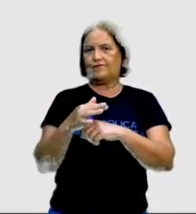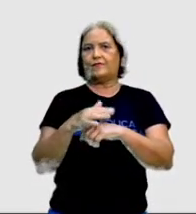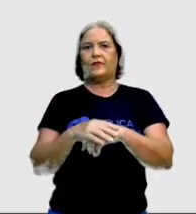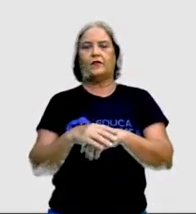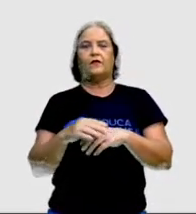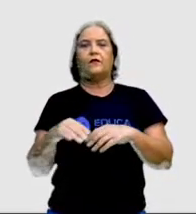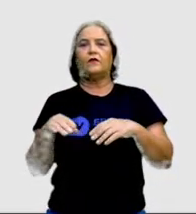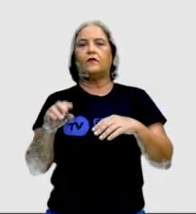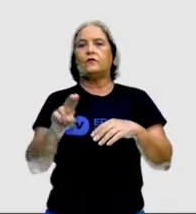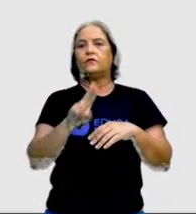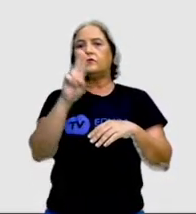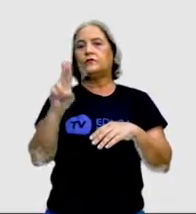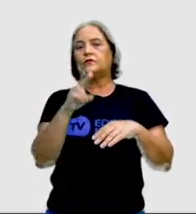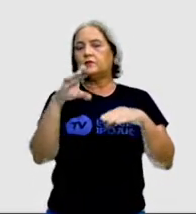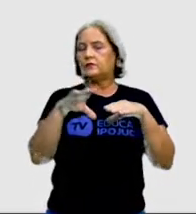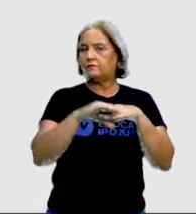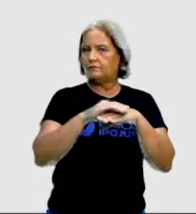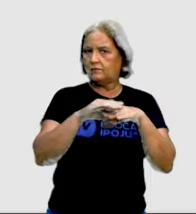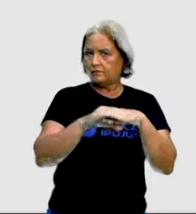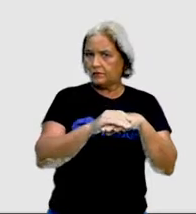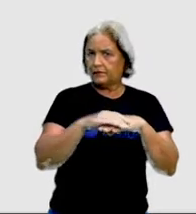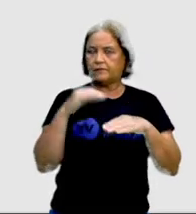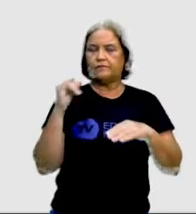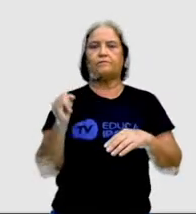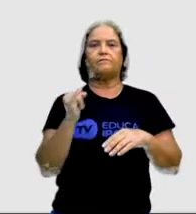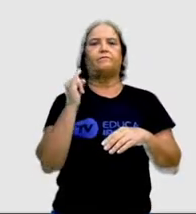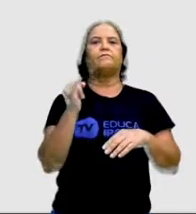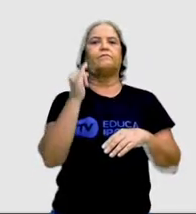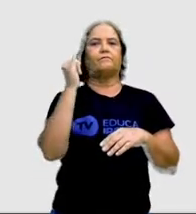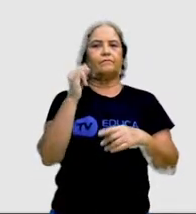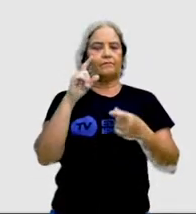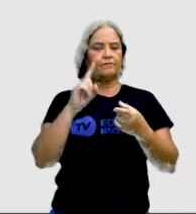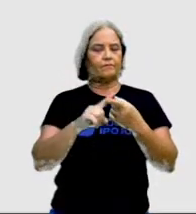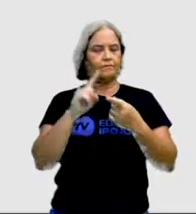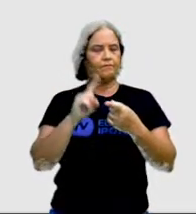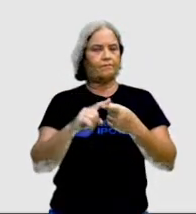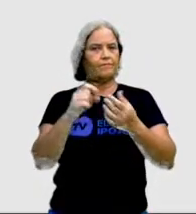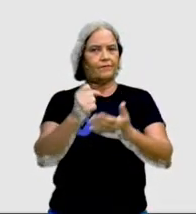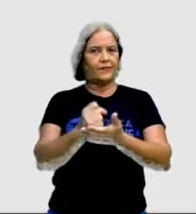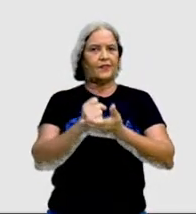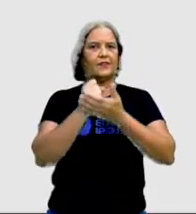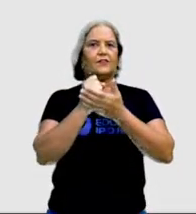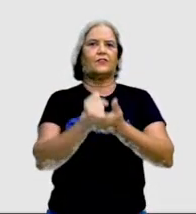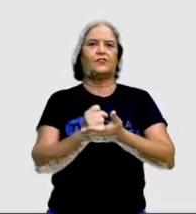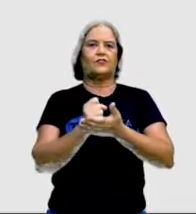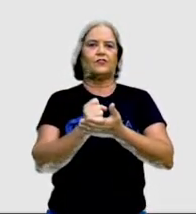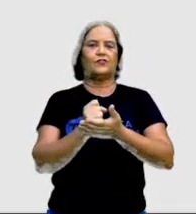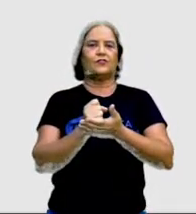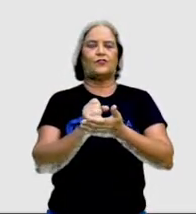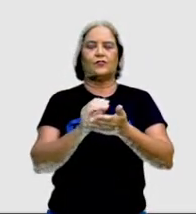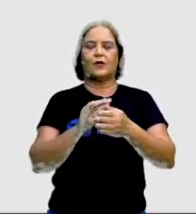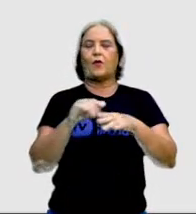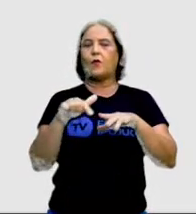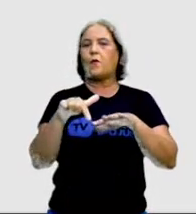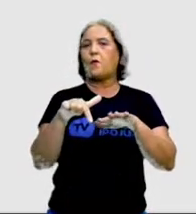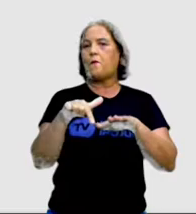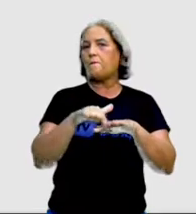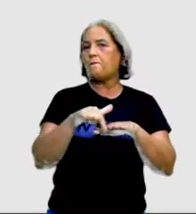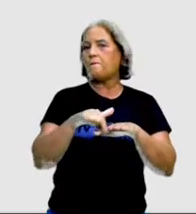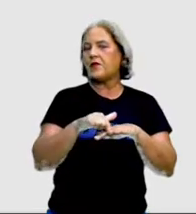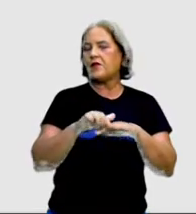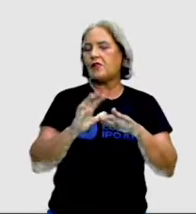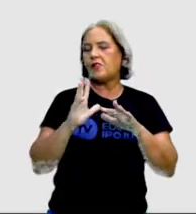Andar calçados também é muito importante e ajuda a manter a higiene dos nossos